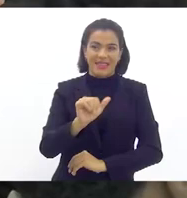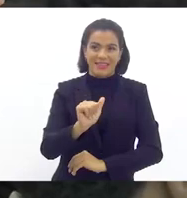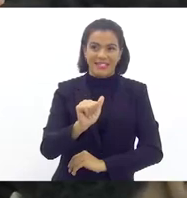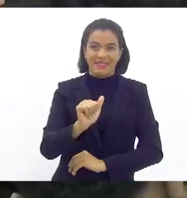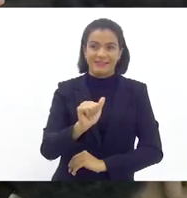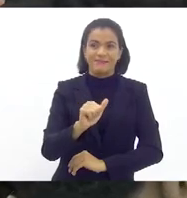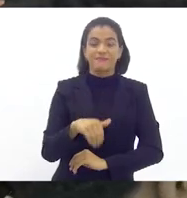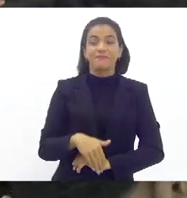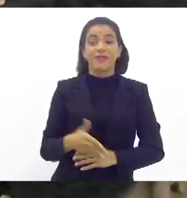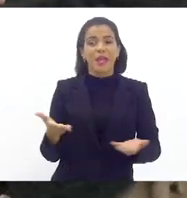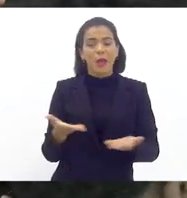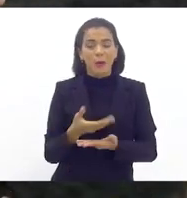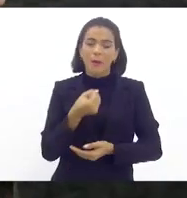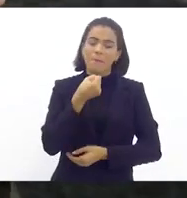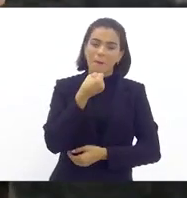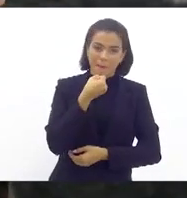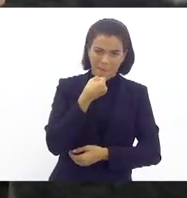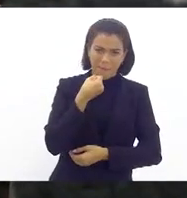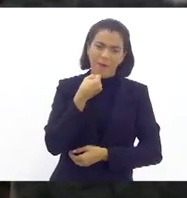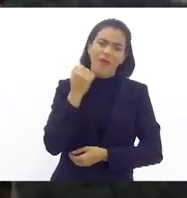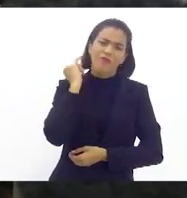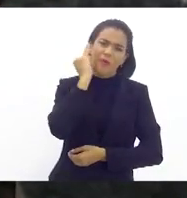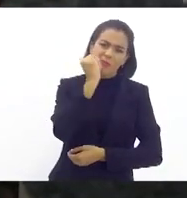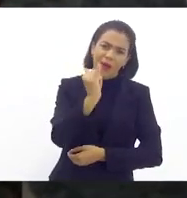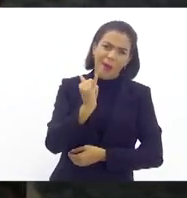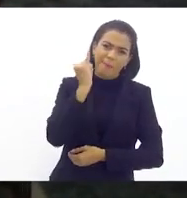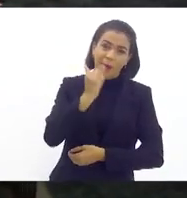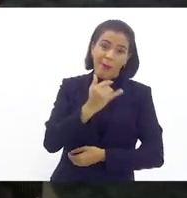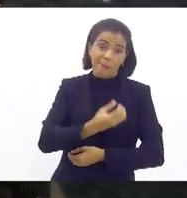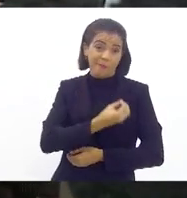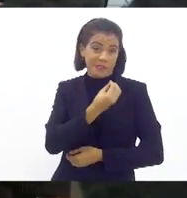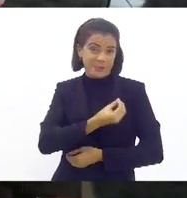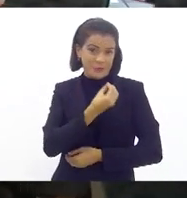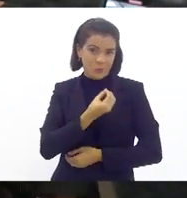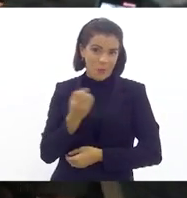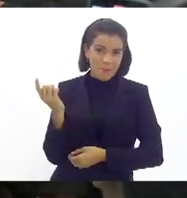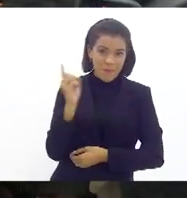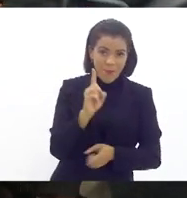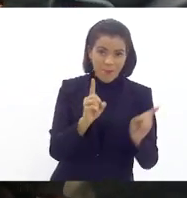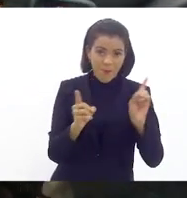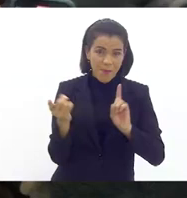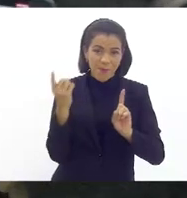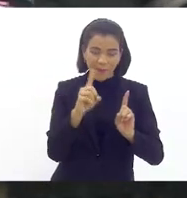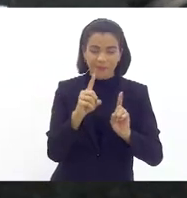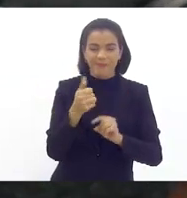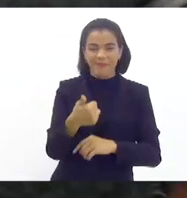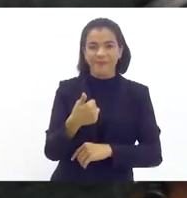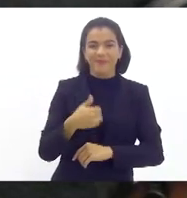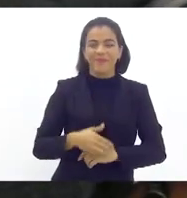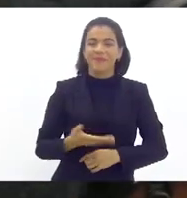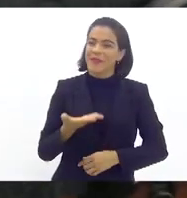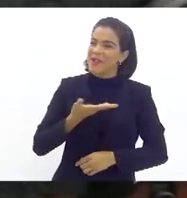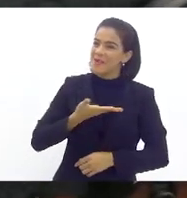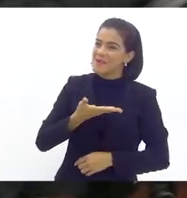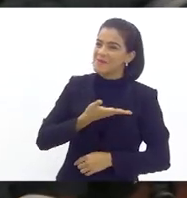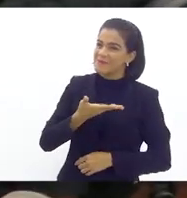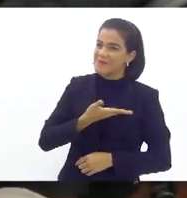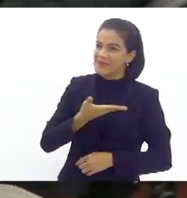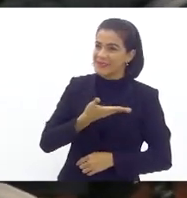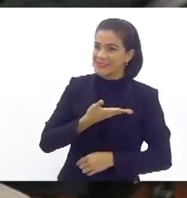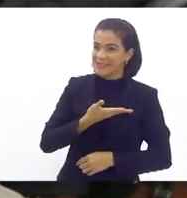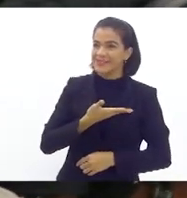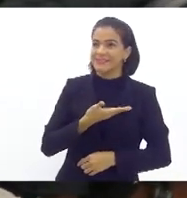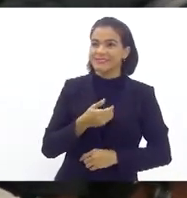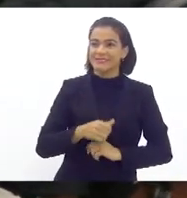E eu vou aqui anunciando ao longo do processo. Vamos lá. É contigo, nossa amiga, falar aqui